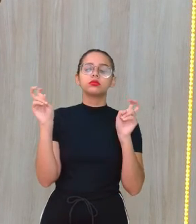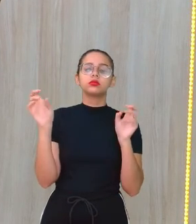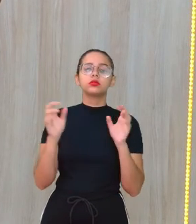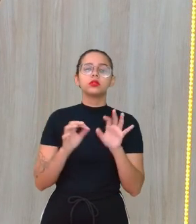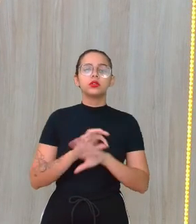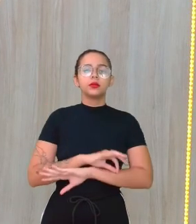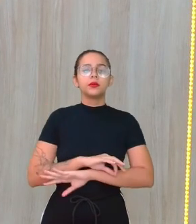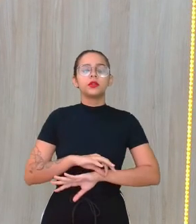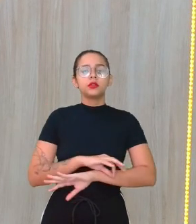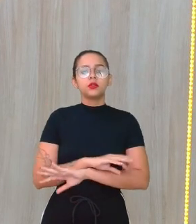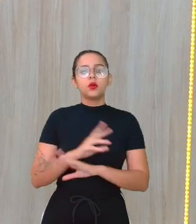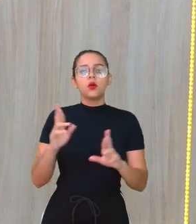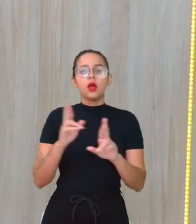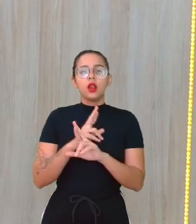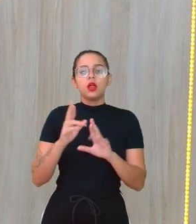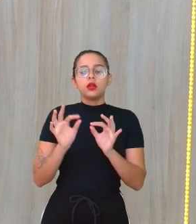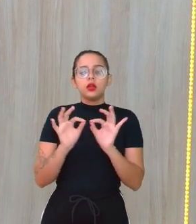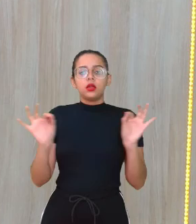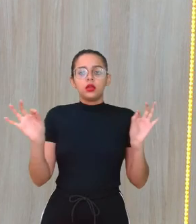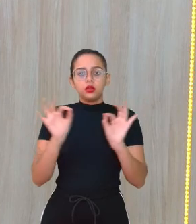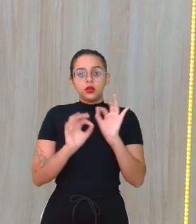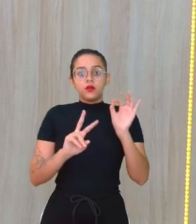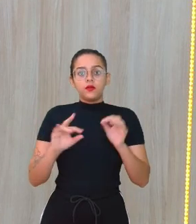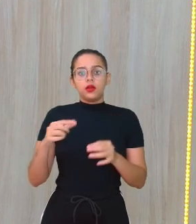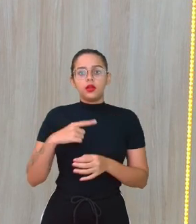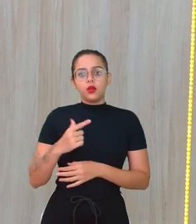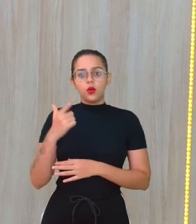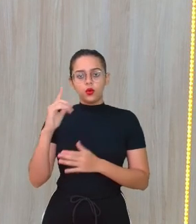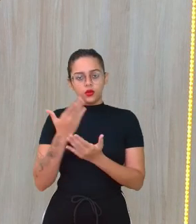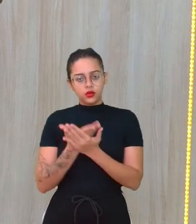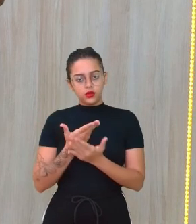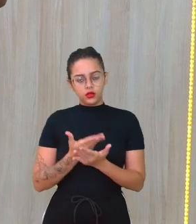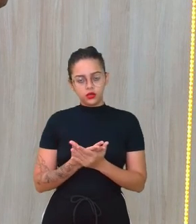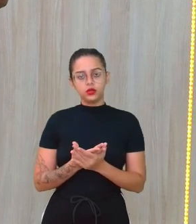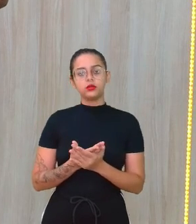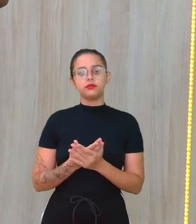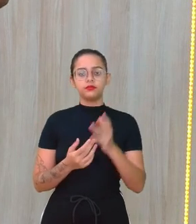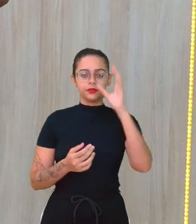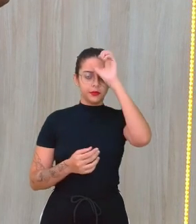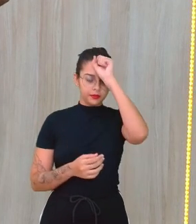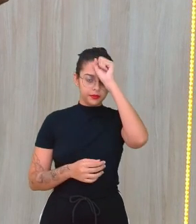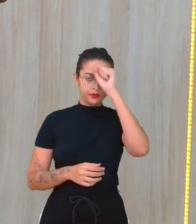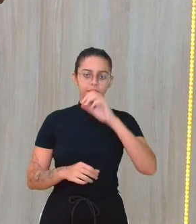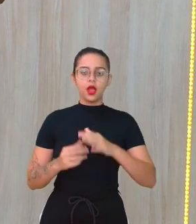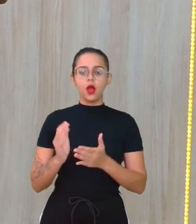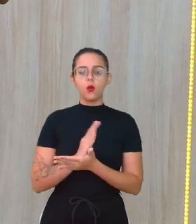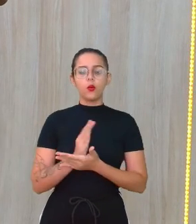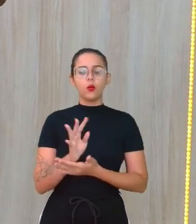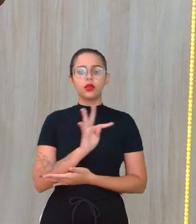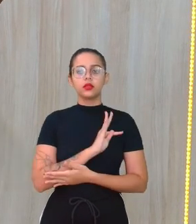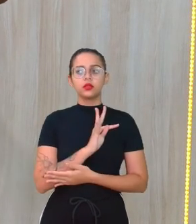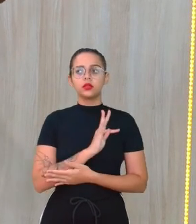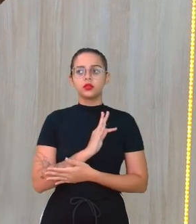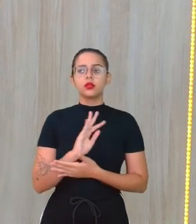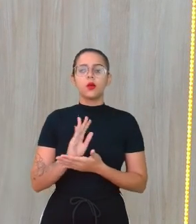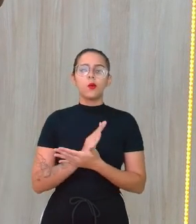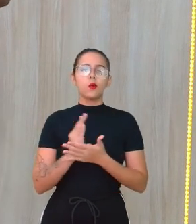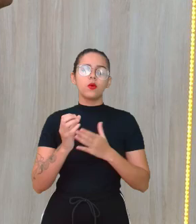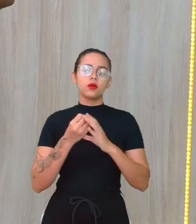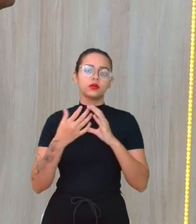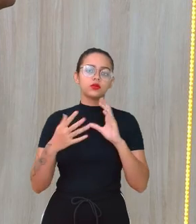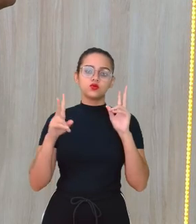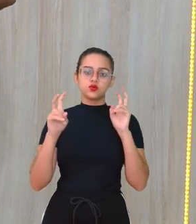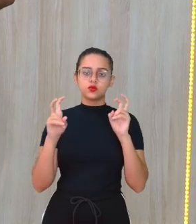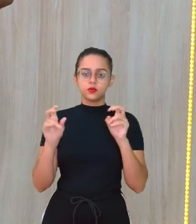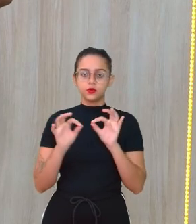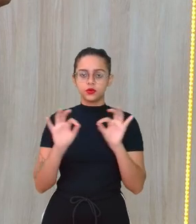dimensões. Com relação à angulação, a gente vai ter algumas outras aulas onde a gente vai aprender algumas técnicas, algumas características